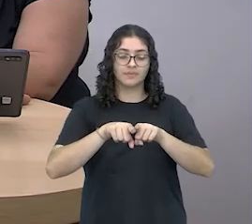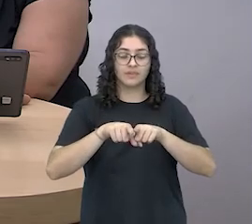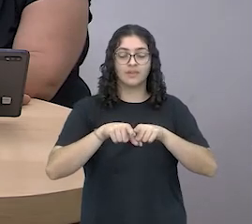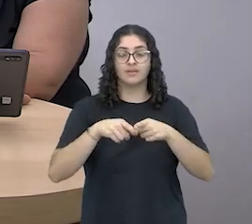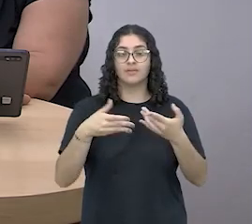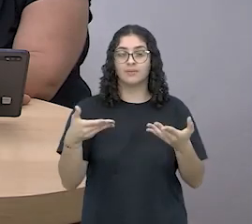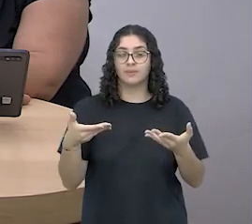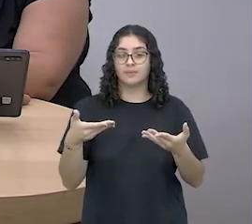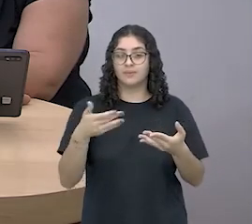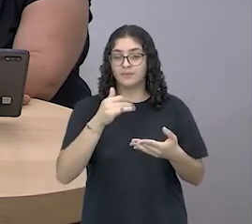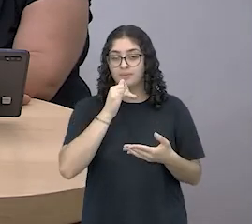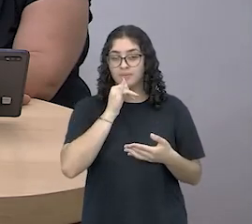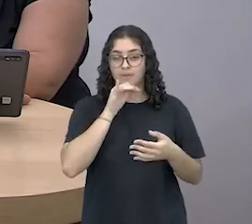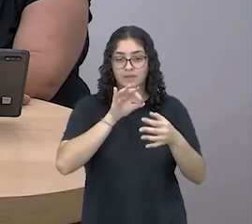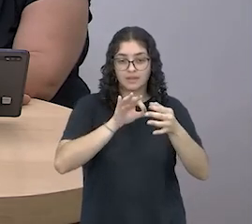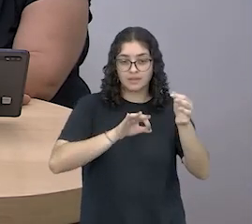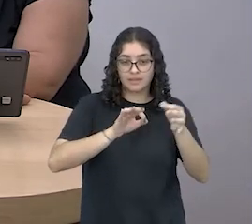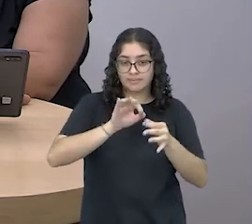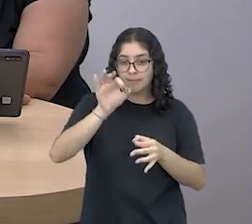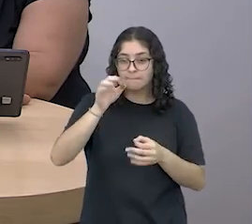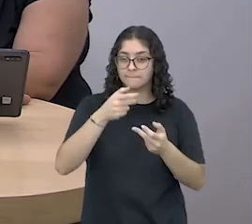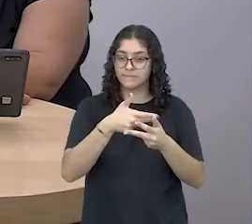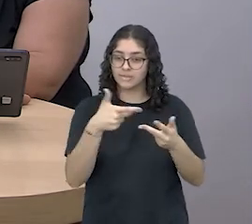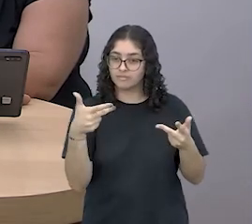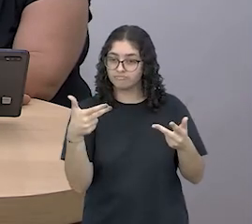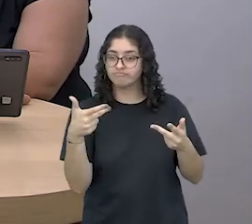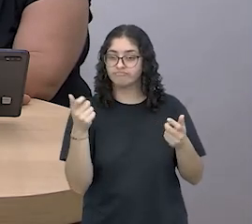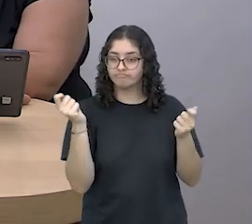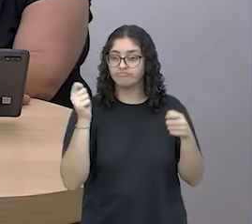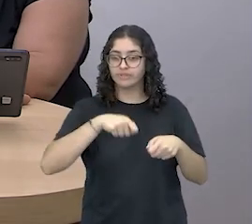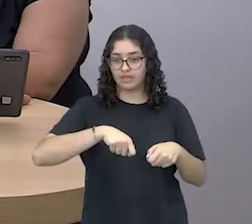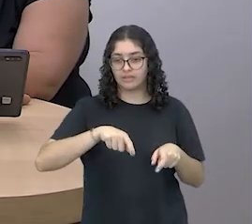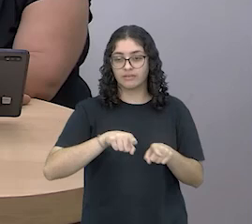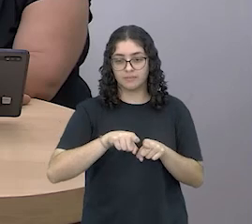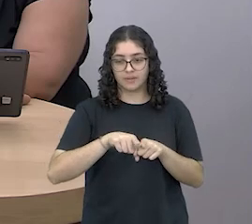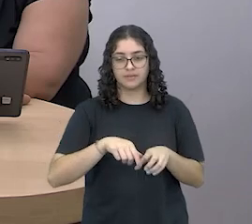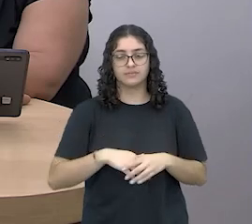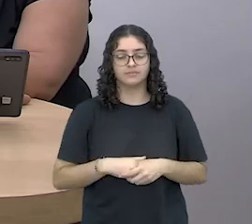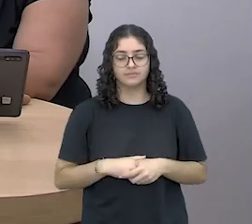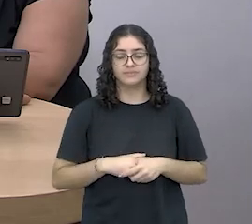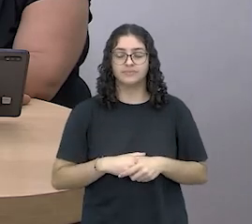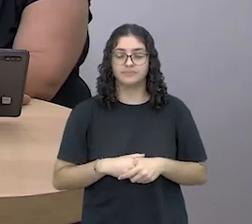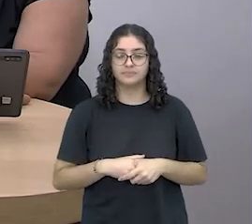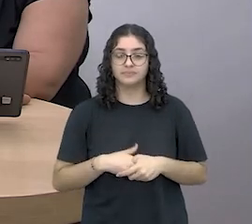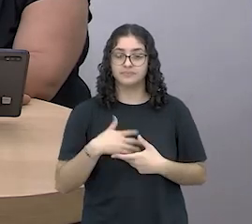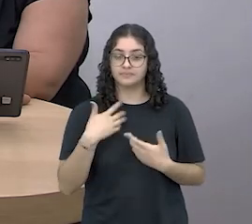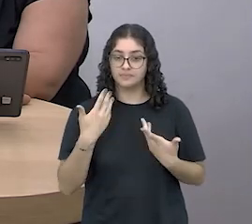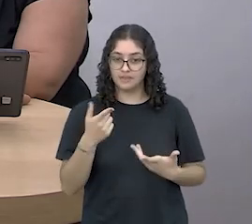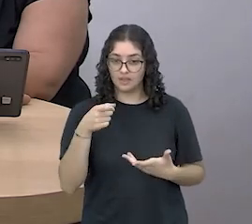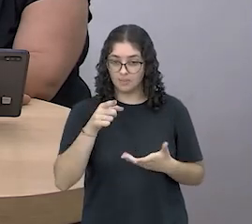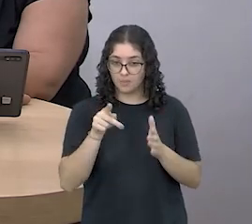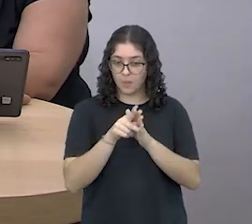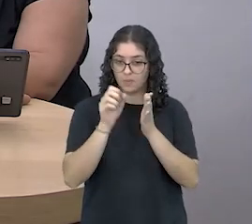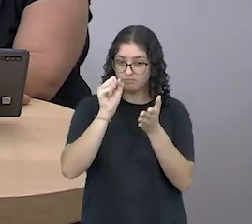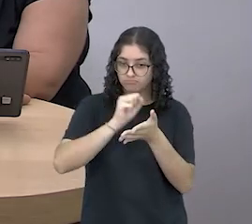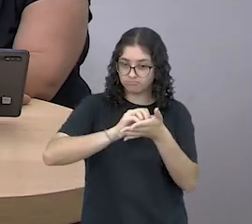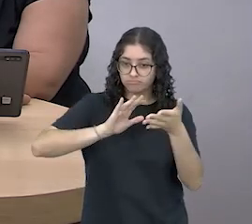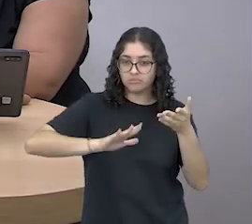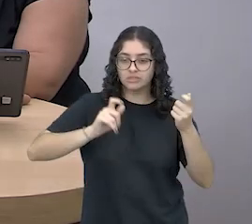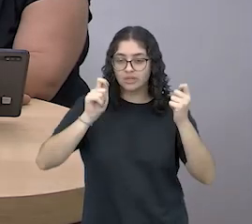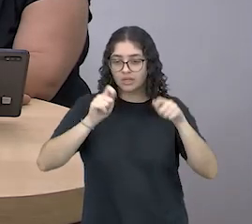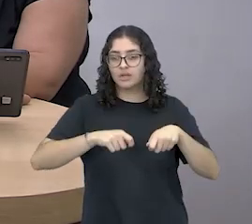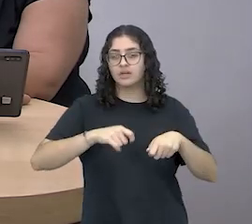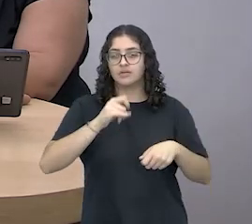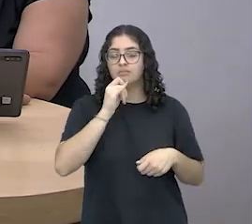né? Tamanhos aí, eu posso falar também. Uhum. Então, esse é um dos exercícios que a gente pode